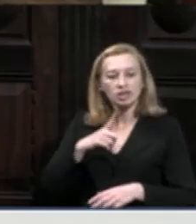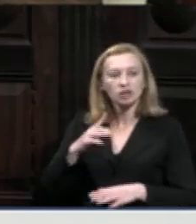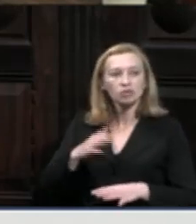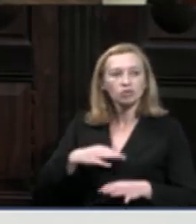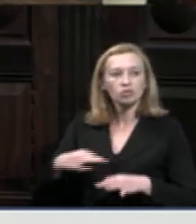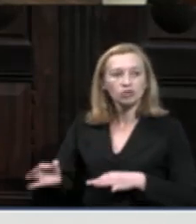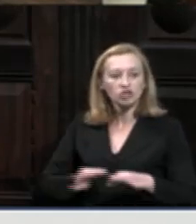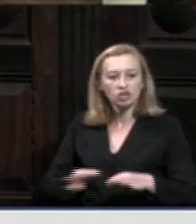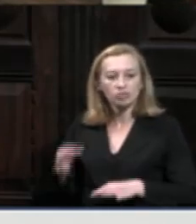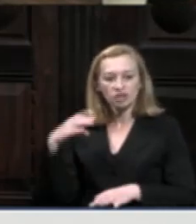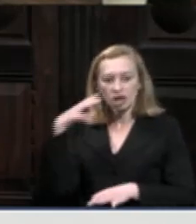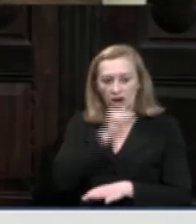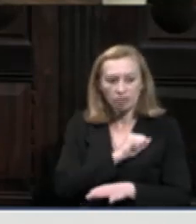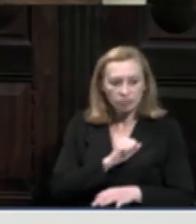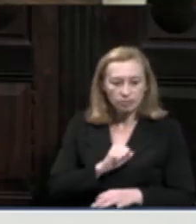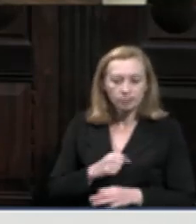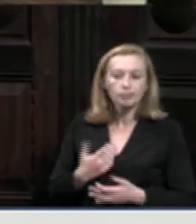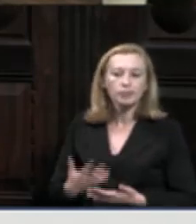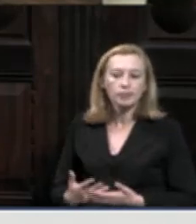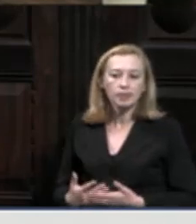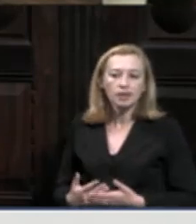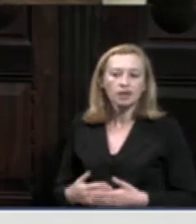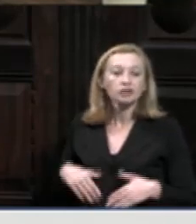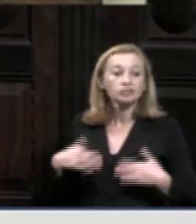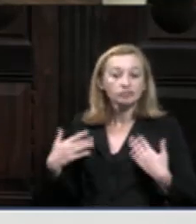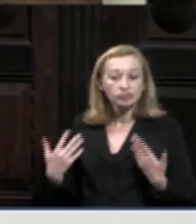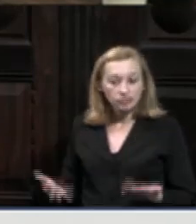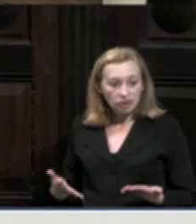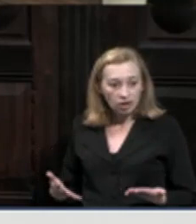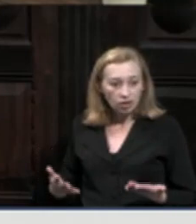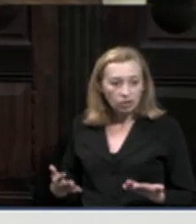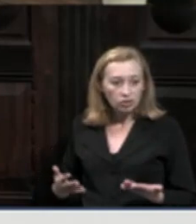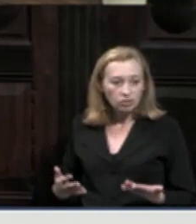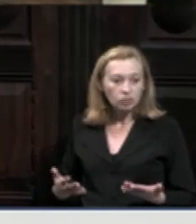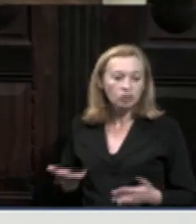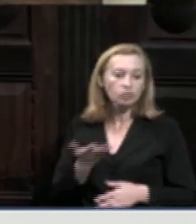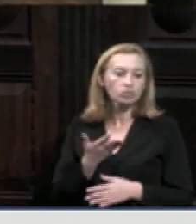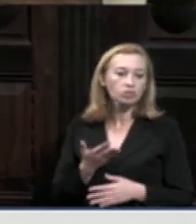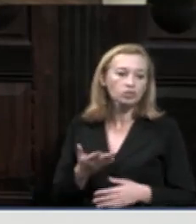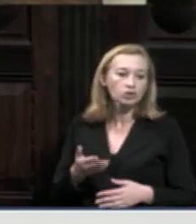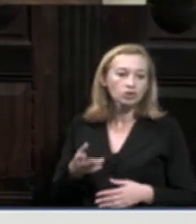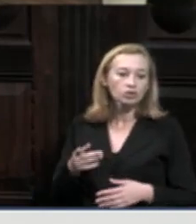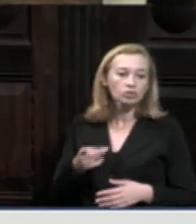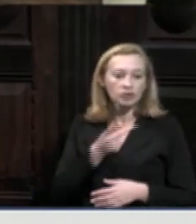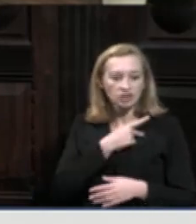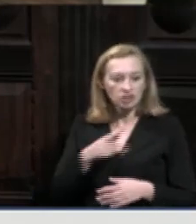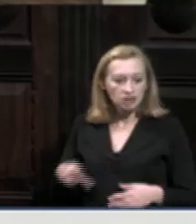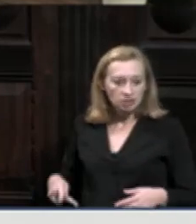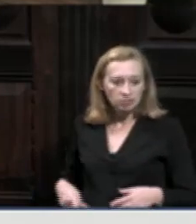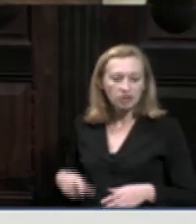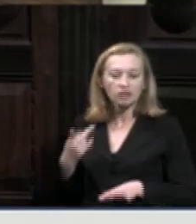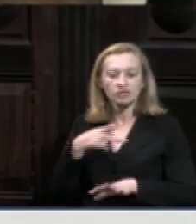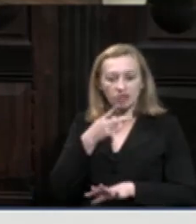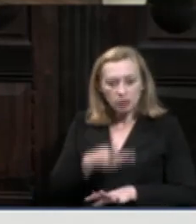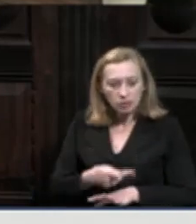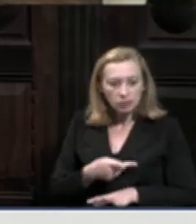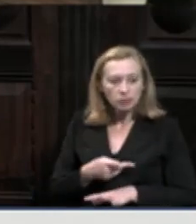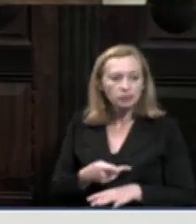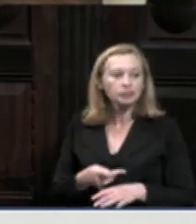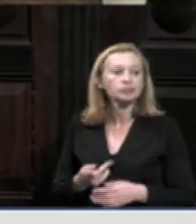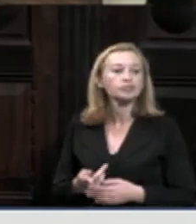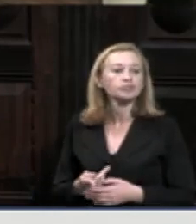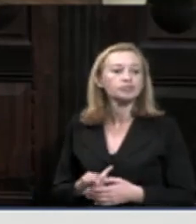possível. Então, como Vossa Excelência me colocou, né, como foi colocado reiteradamente aqui no